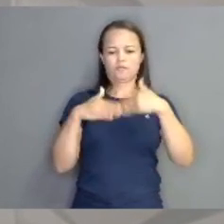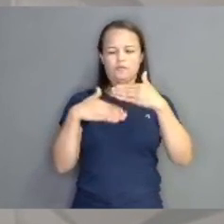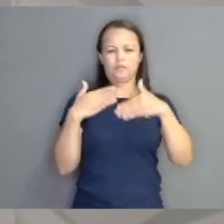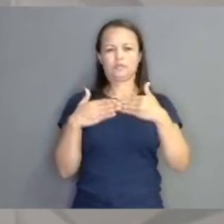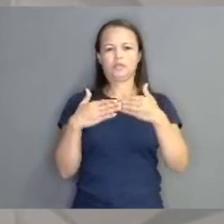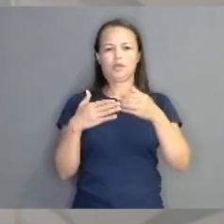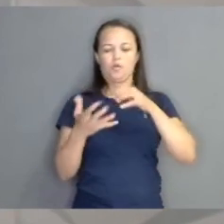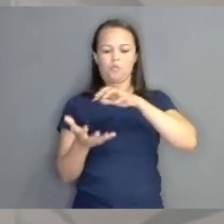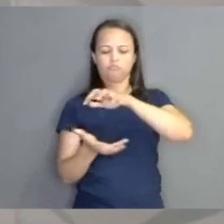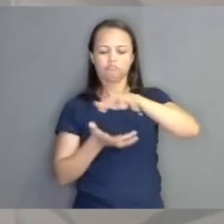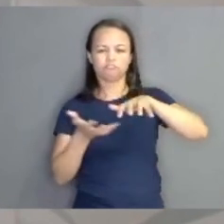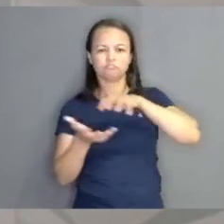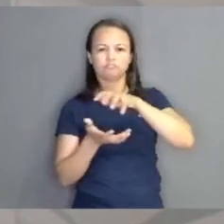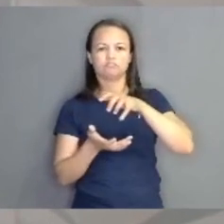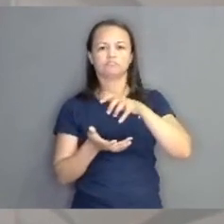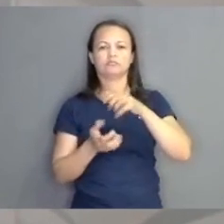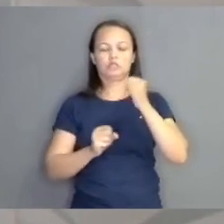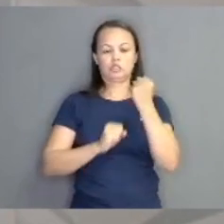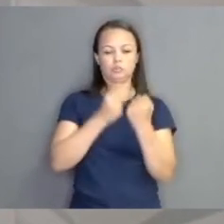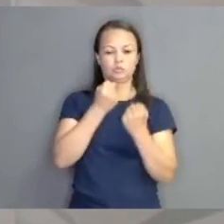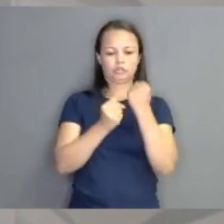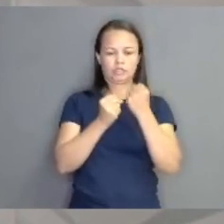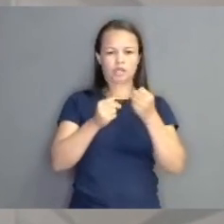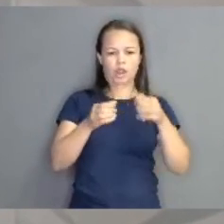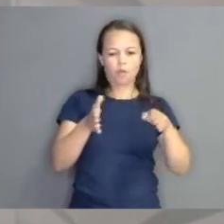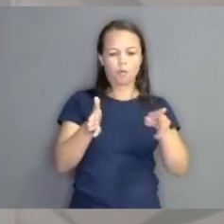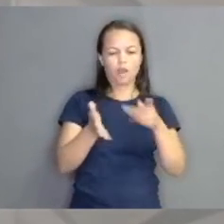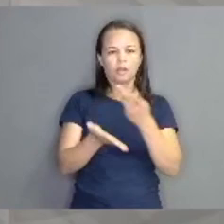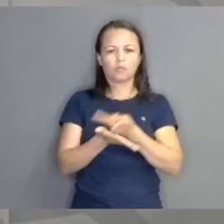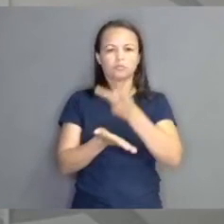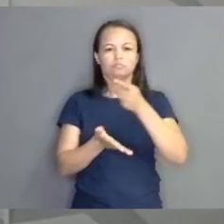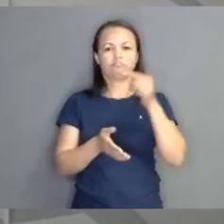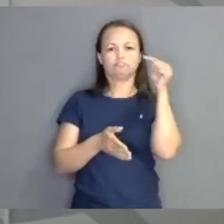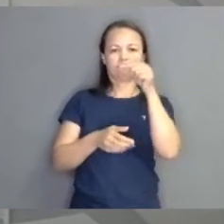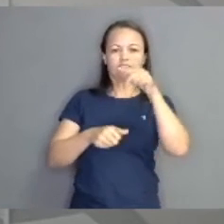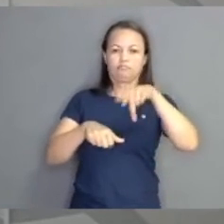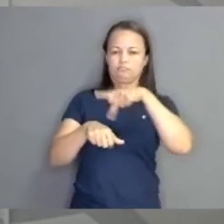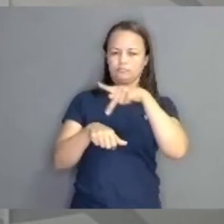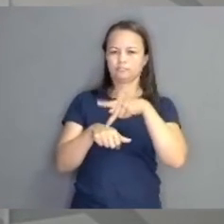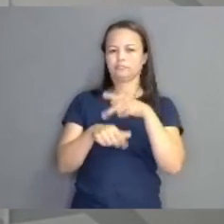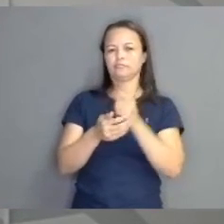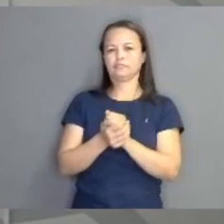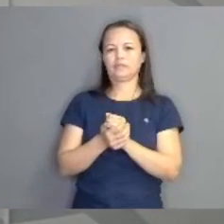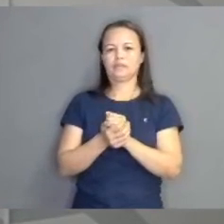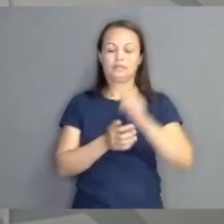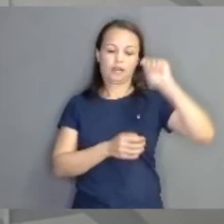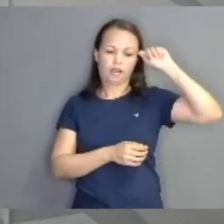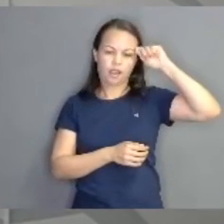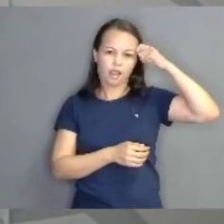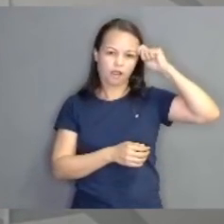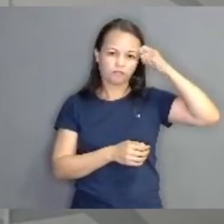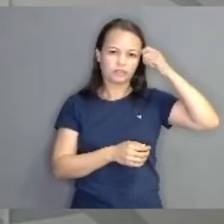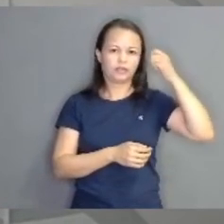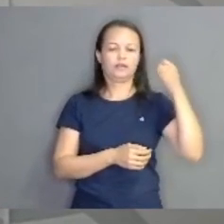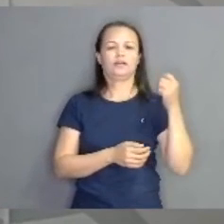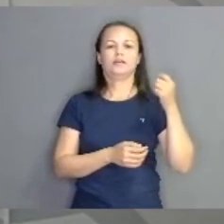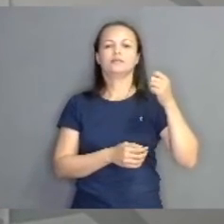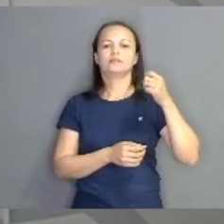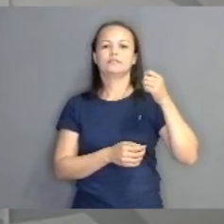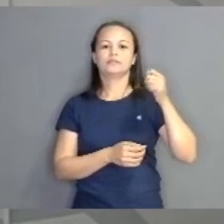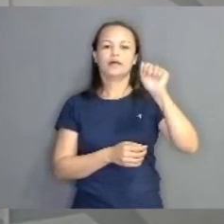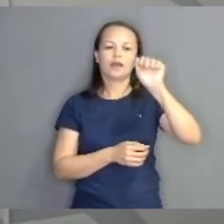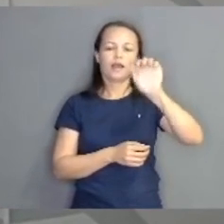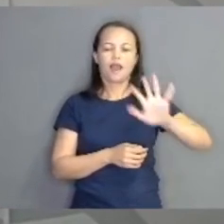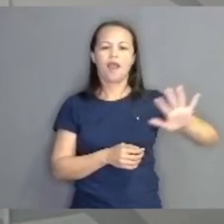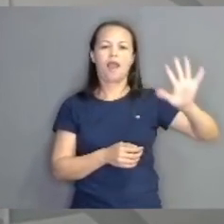lá, tá? A conquista da Ásia, da África, também partiu da Inglaterra. Então, nós